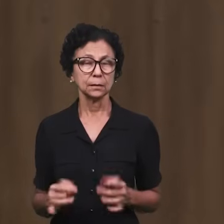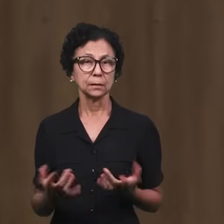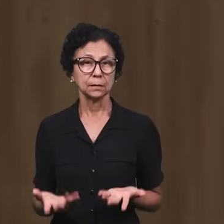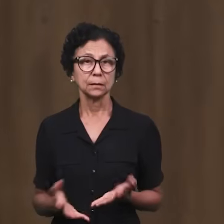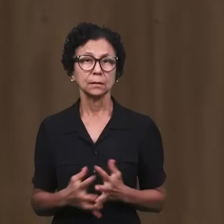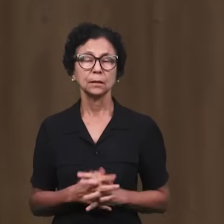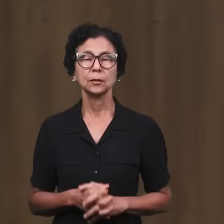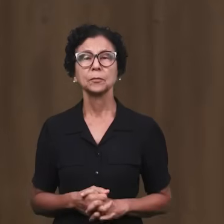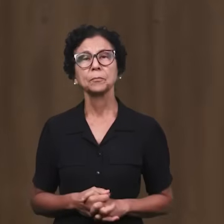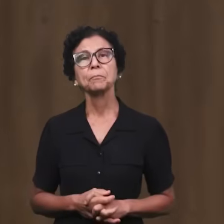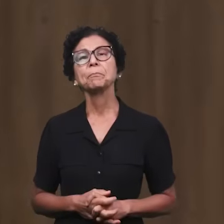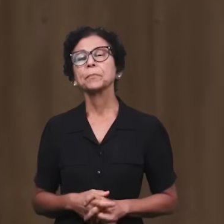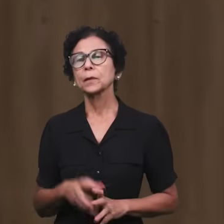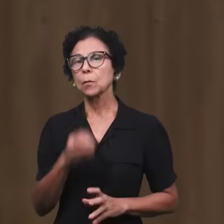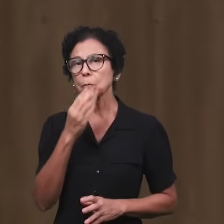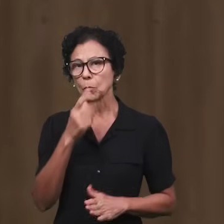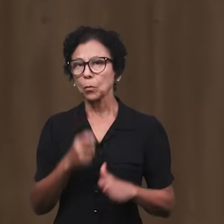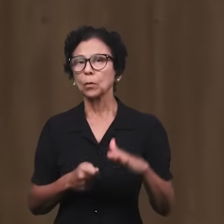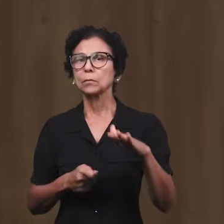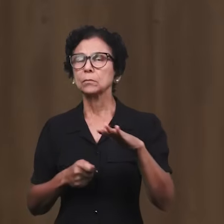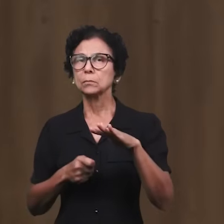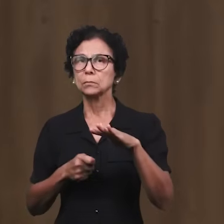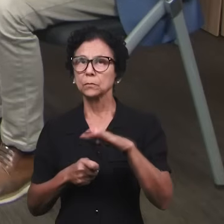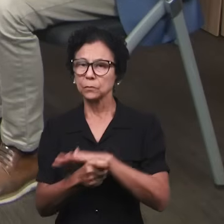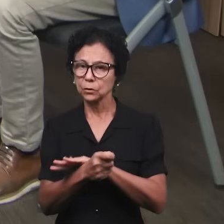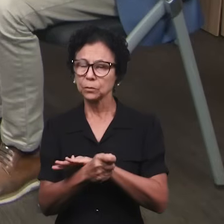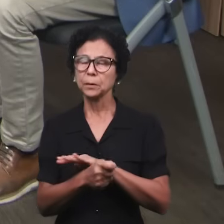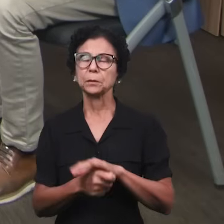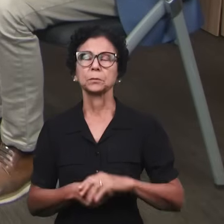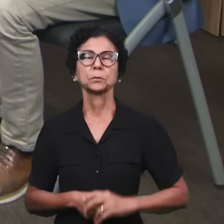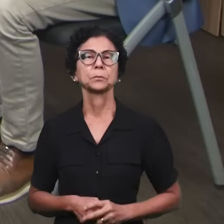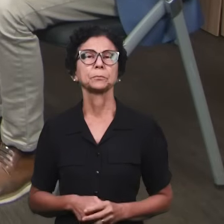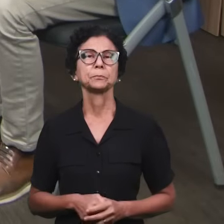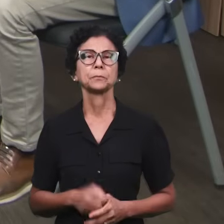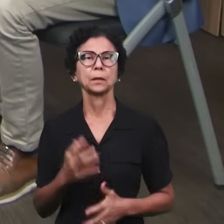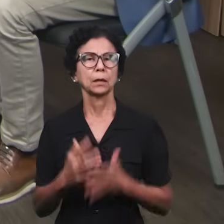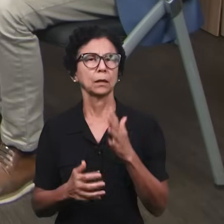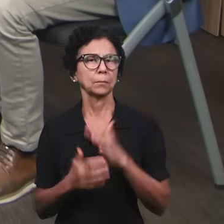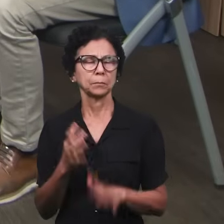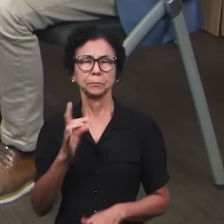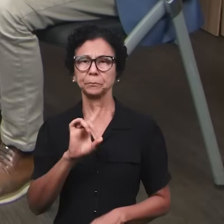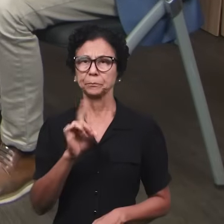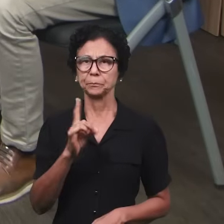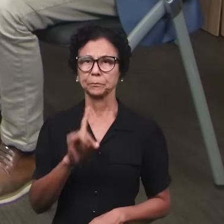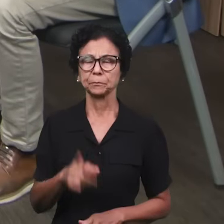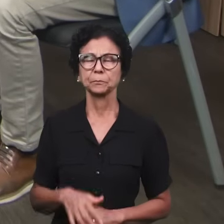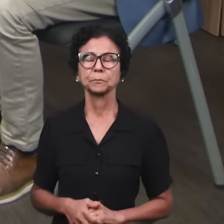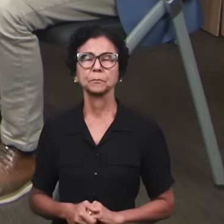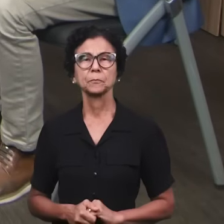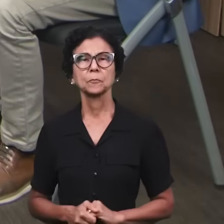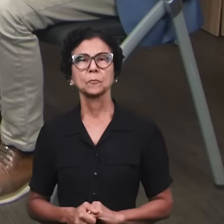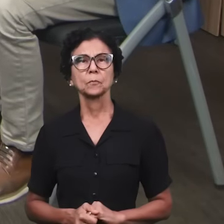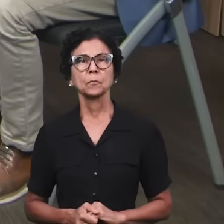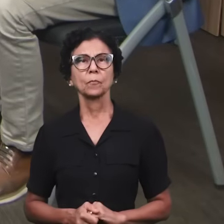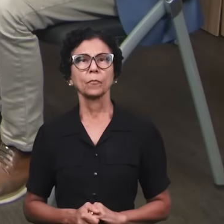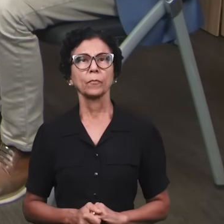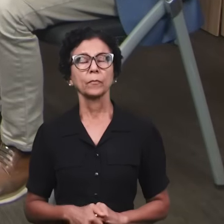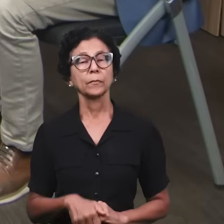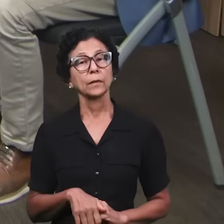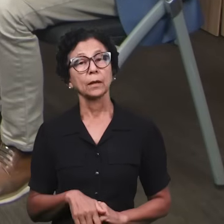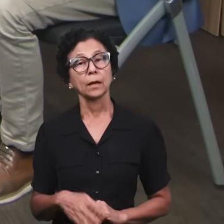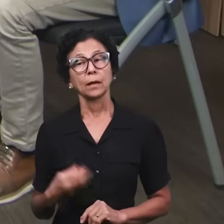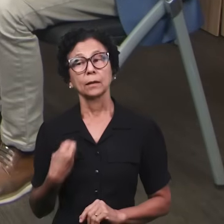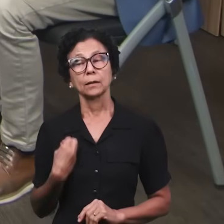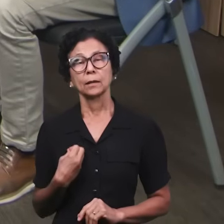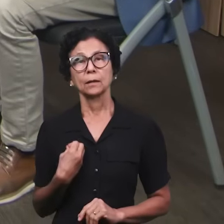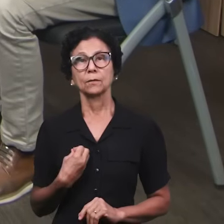jovem da pergunta, é um bom investimento, não vai te atrapalhar. E algumas, creiam, jovens, chega uma fase da vida que a gente